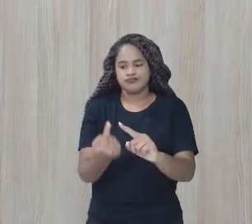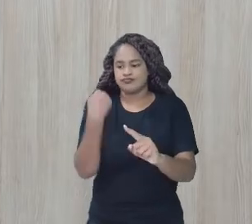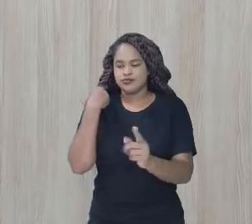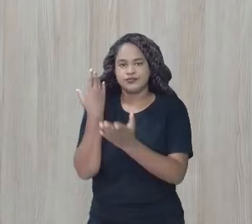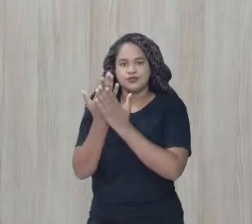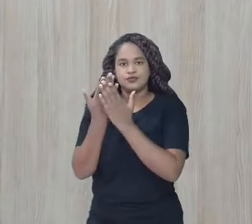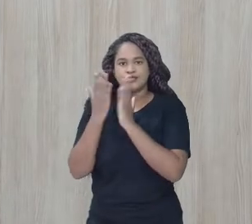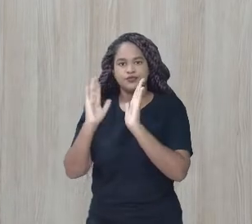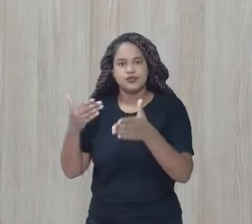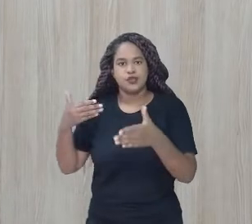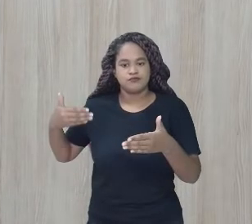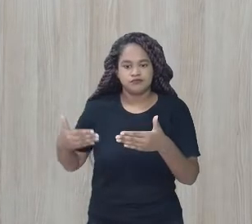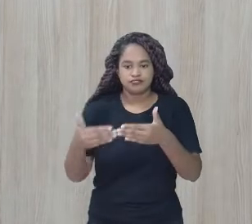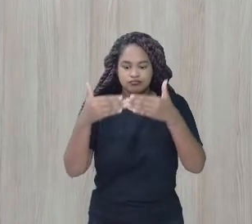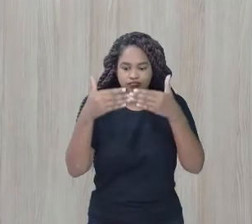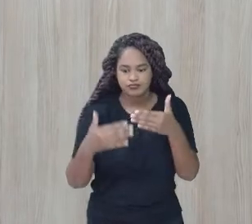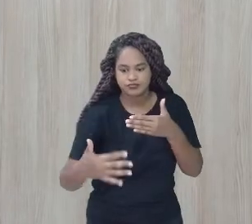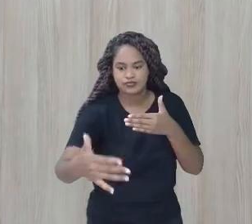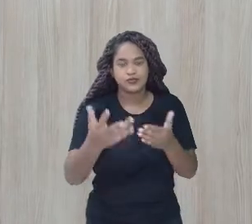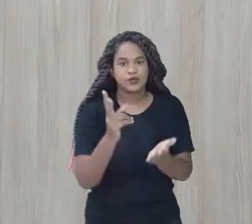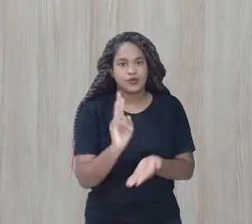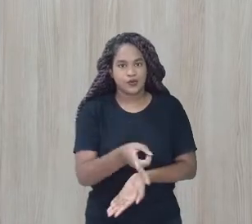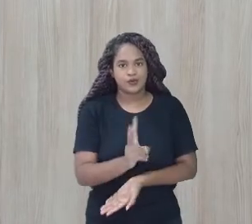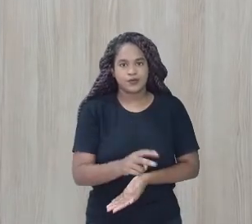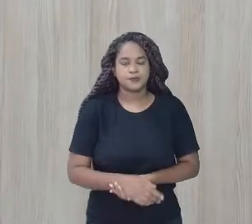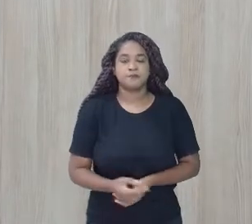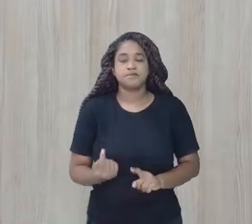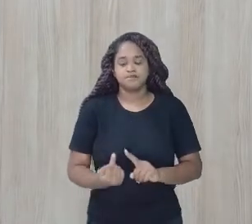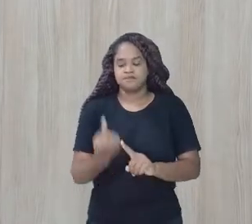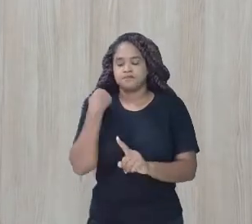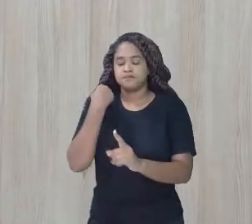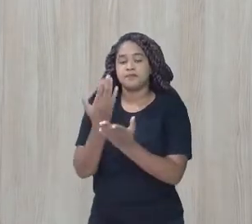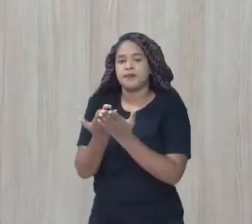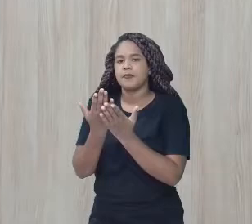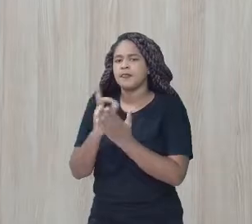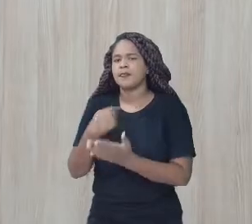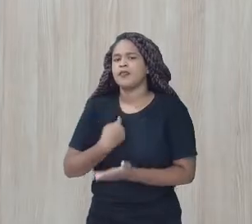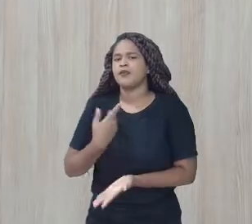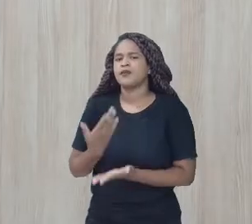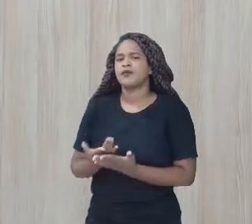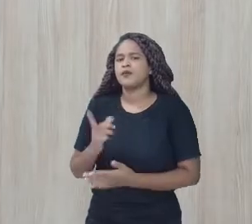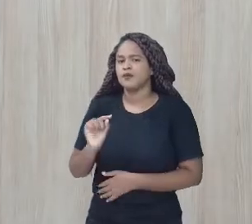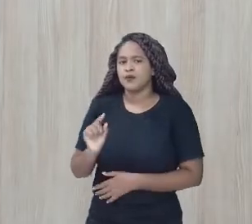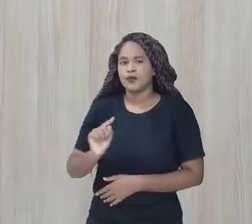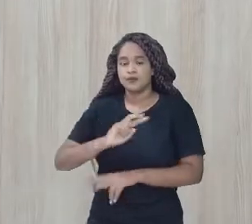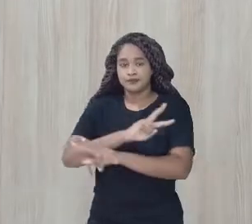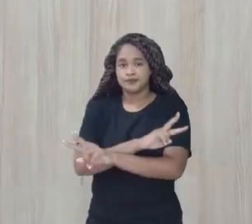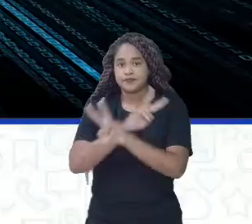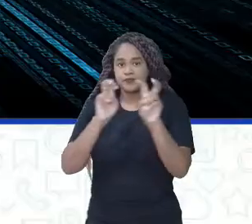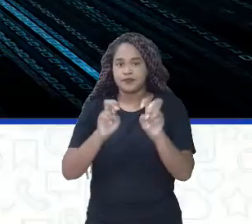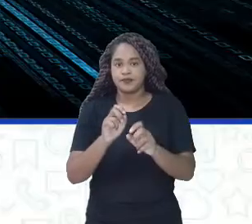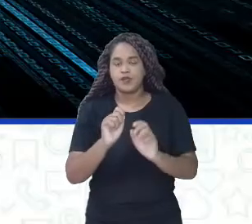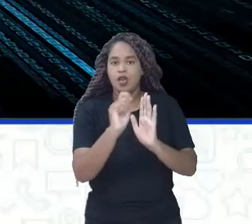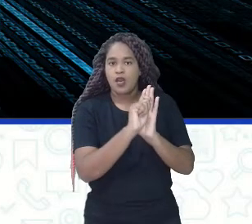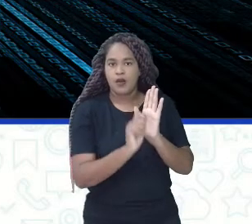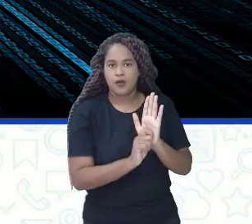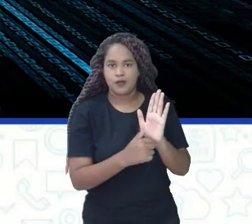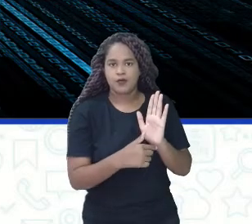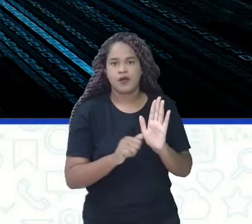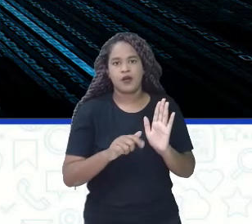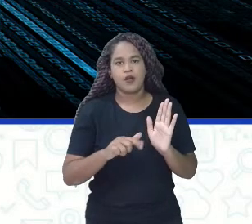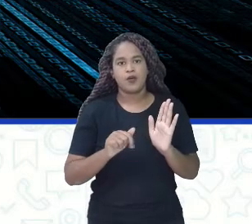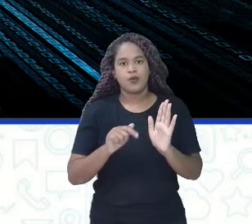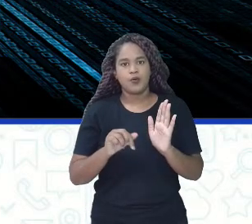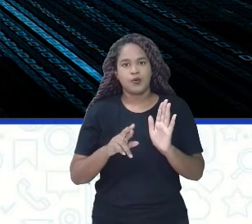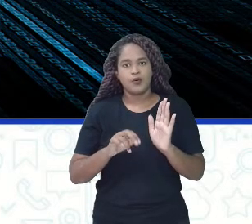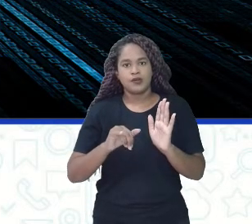dar continuidade hoje, tá certo? Nas aulas passadas, o que foi que a gente viu? A gente começou a falar sobre algoritmo, né? E